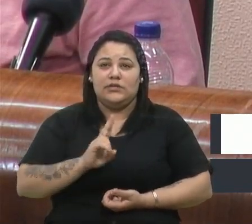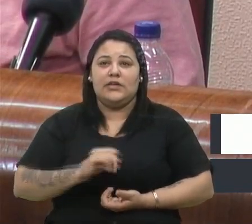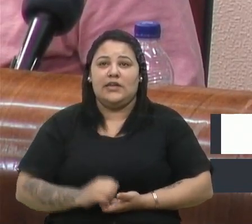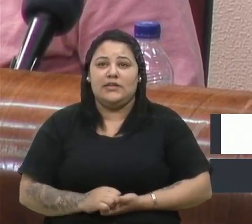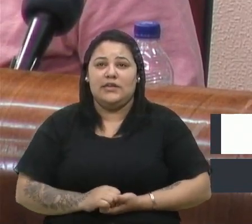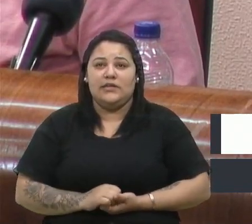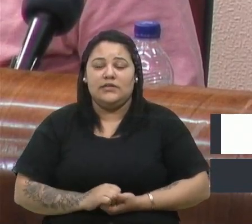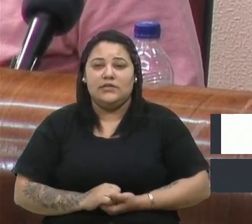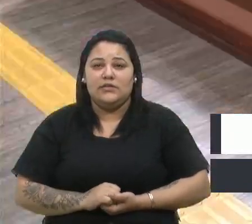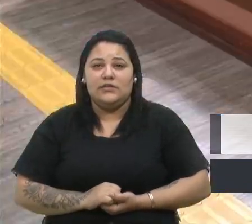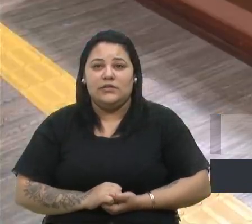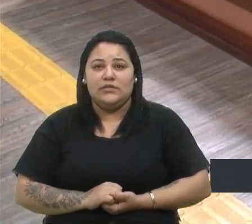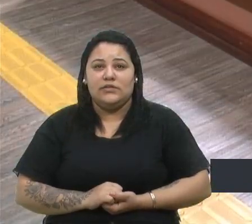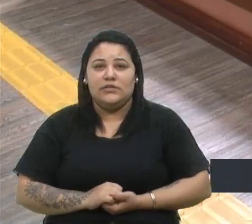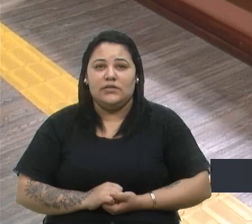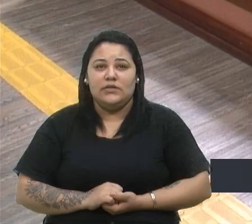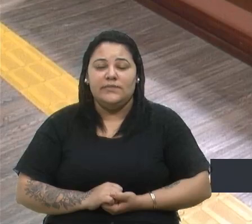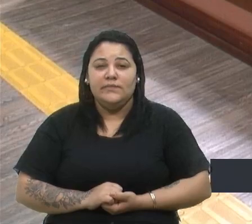PPP.